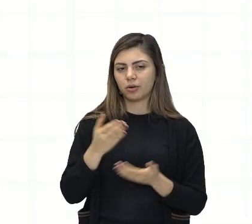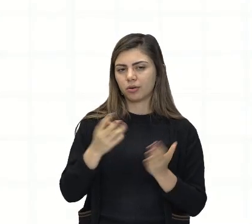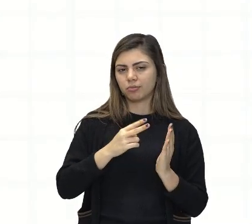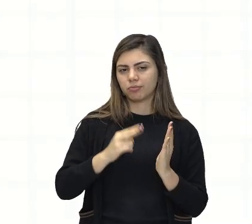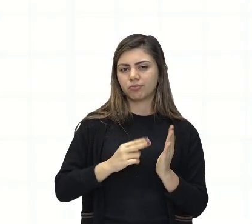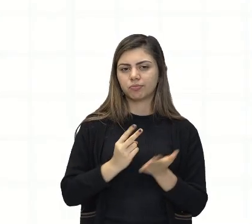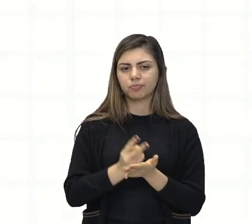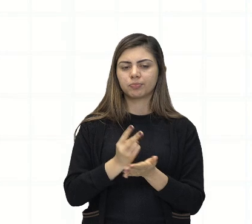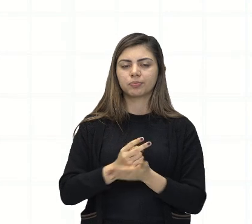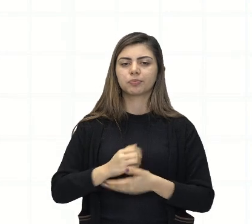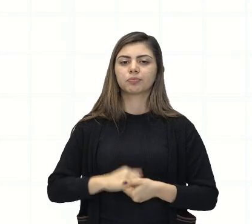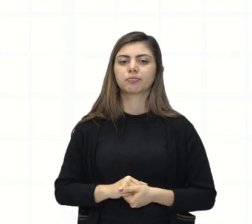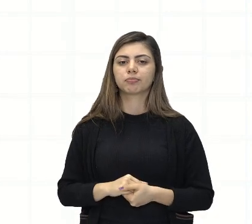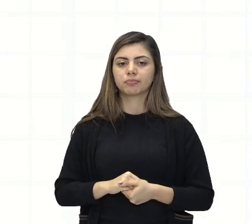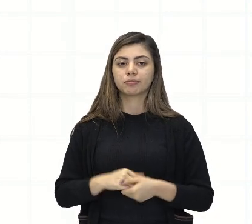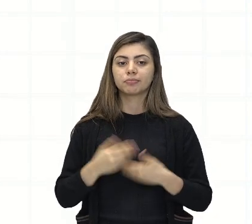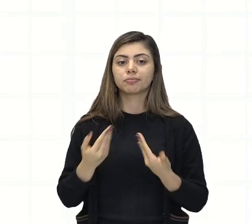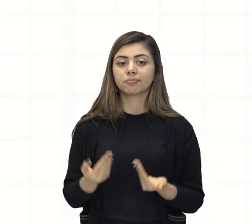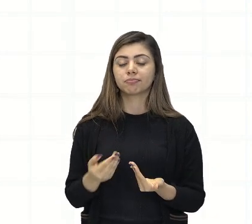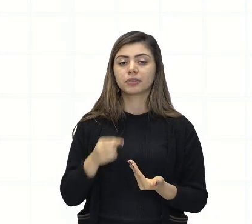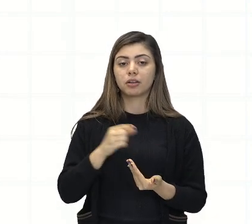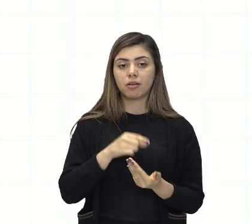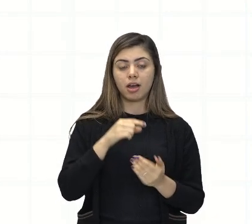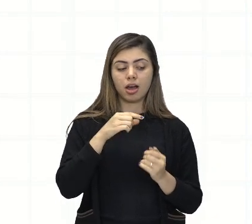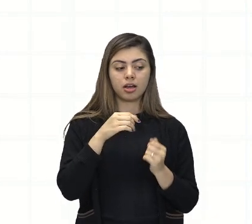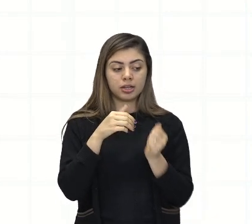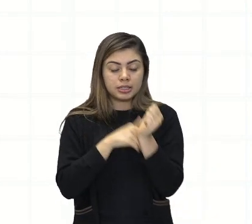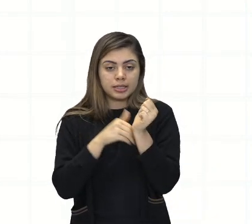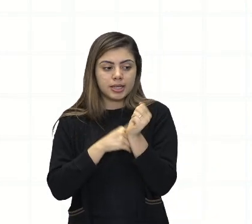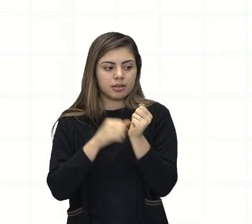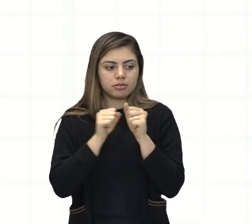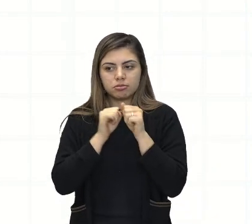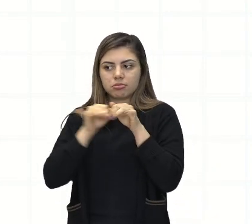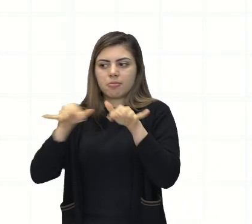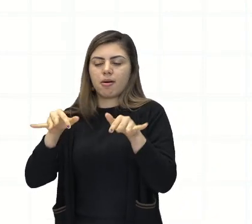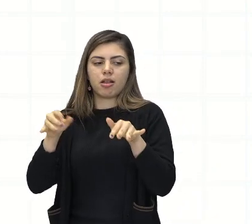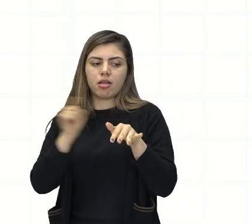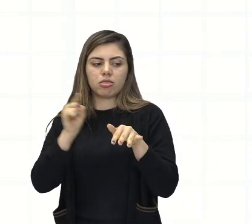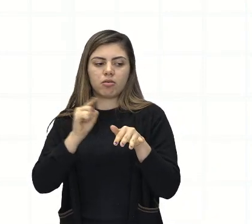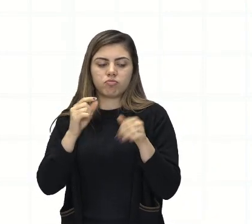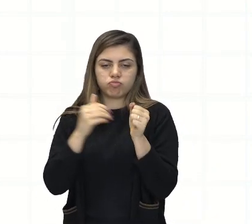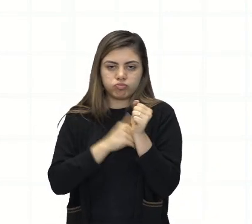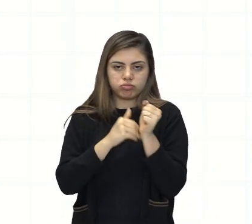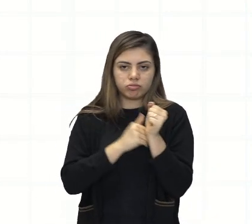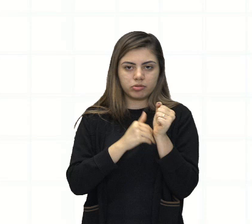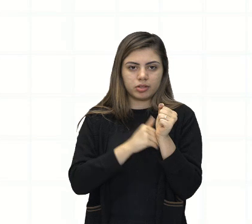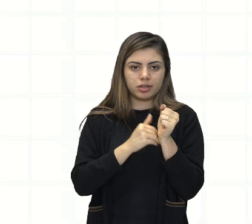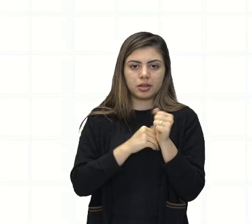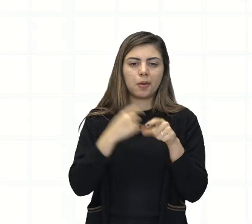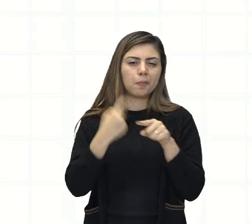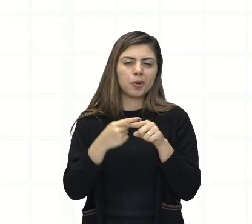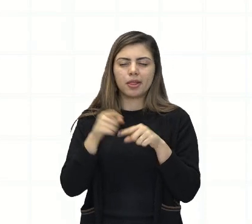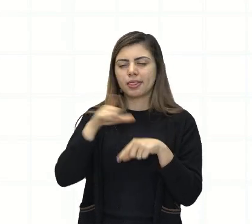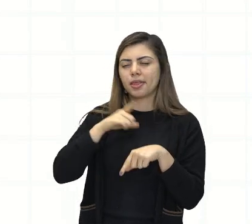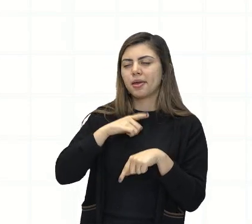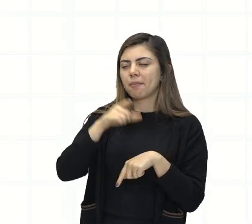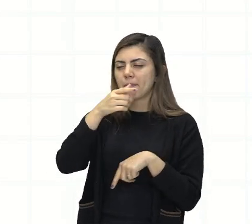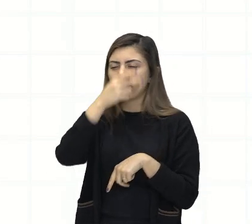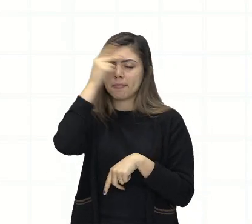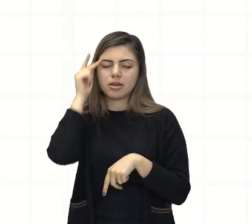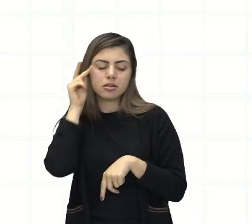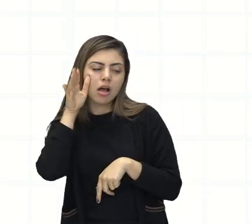texto. Decidiram de guardar segredo. Eles não iam contar para ninguém. Não viessem ali os curiosos, gente